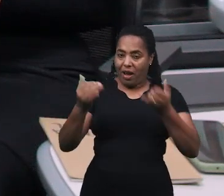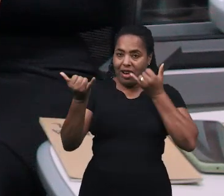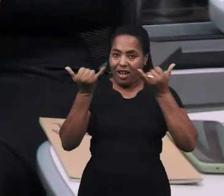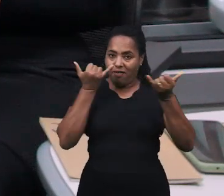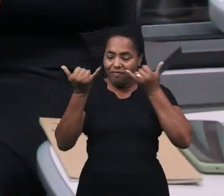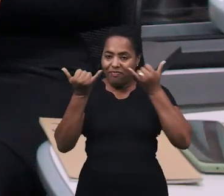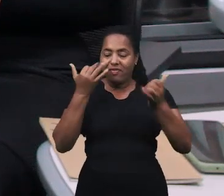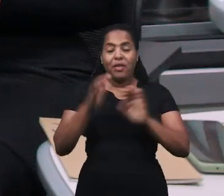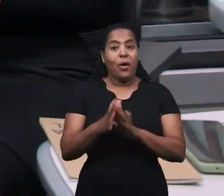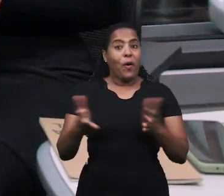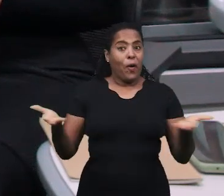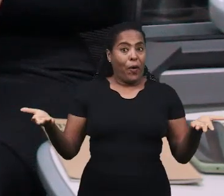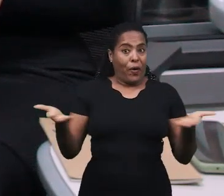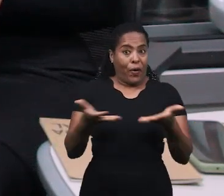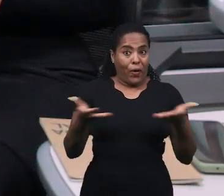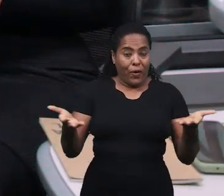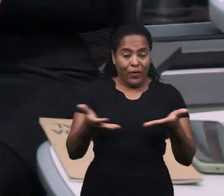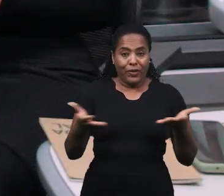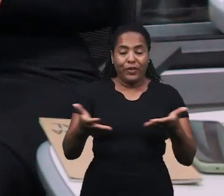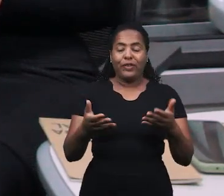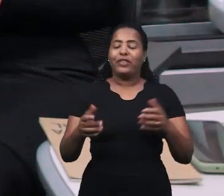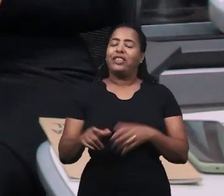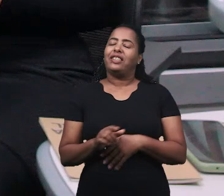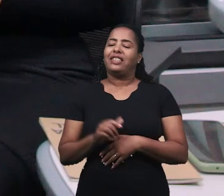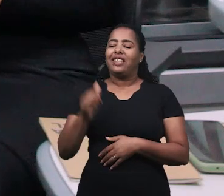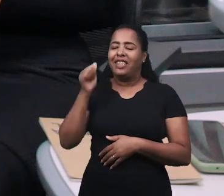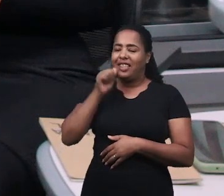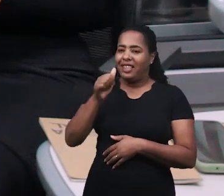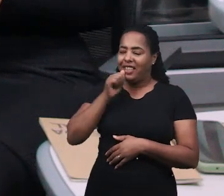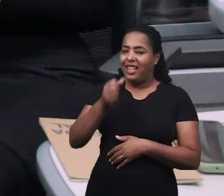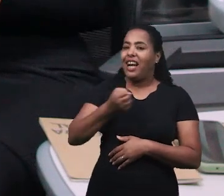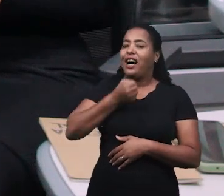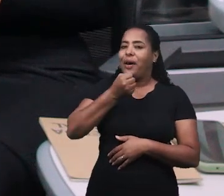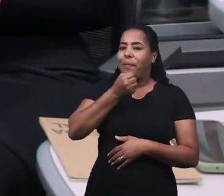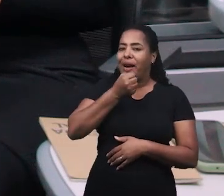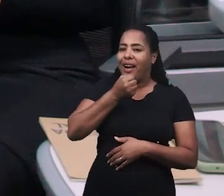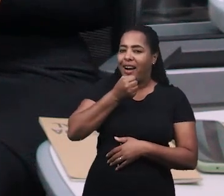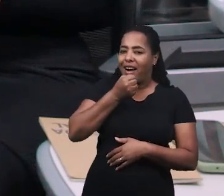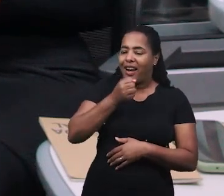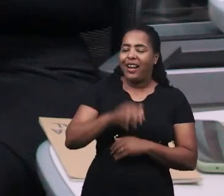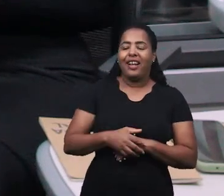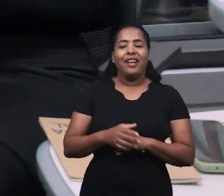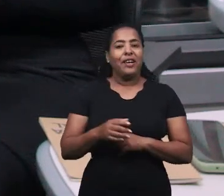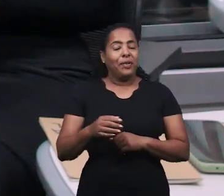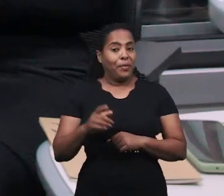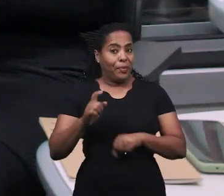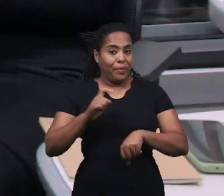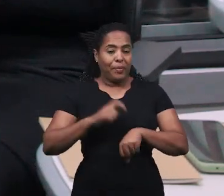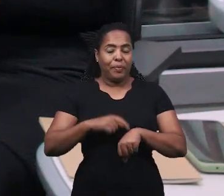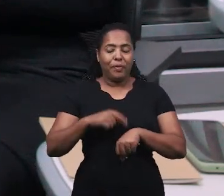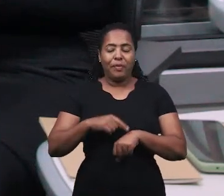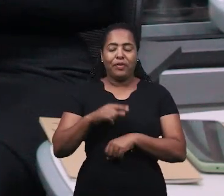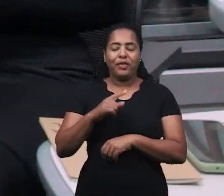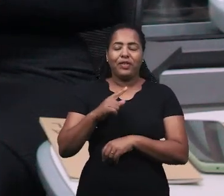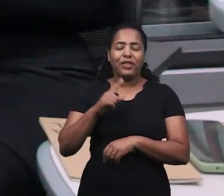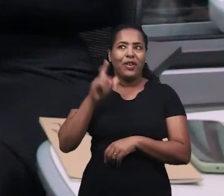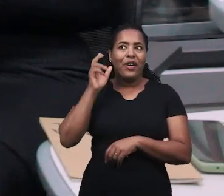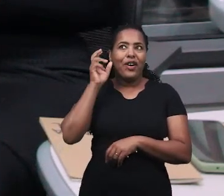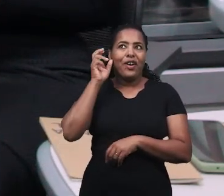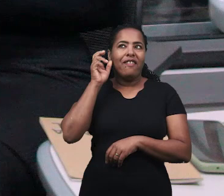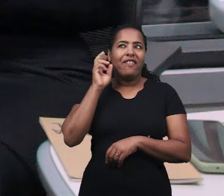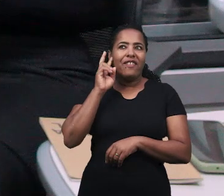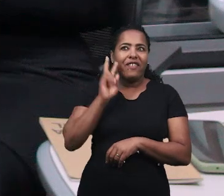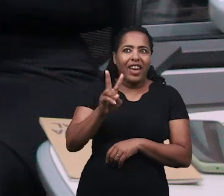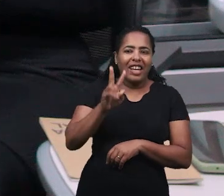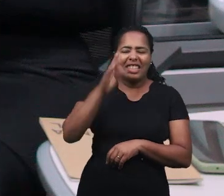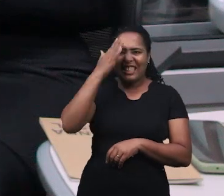Entrevista. E hoje eu recebo aqui uma irmã nossa, jornalista. Quando você ouvir a voz,